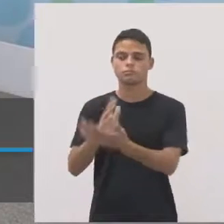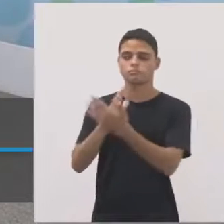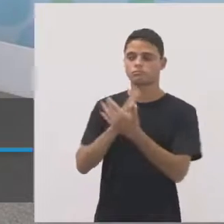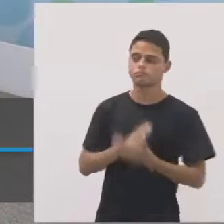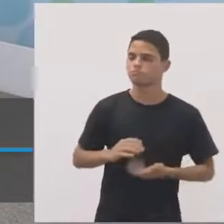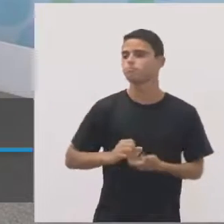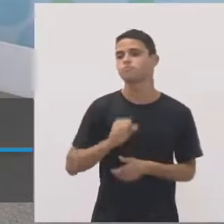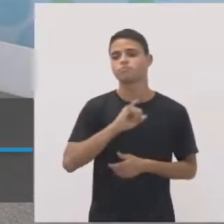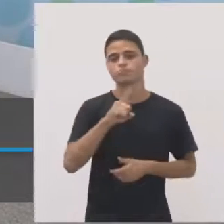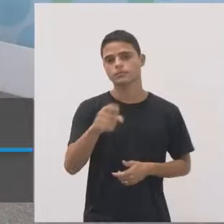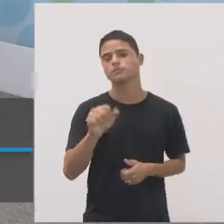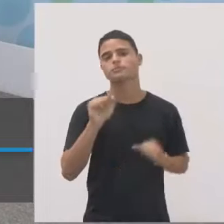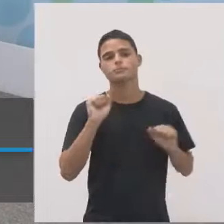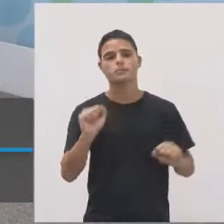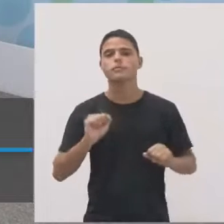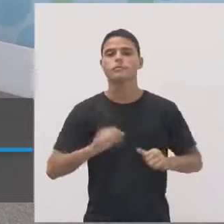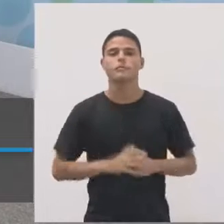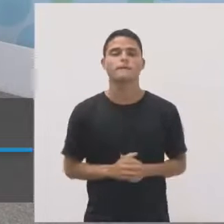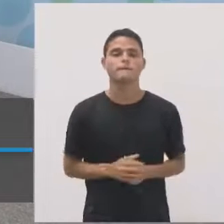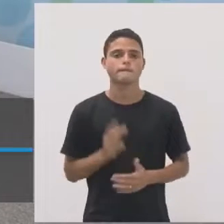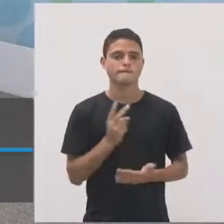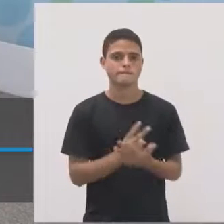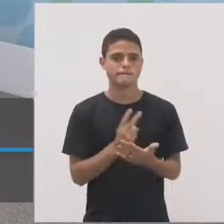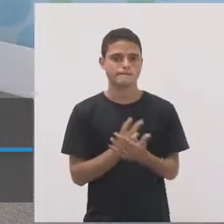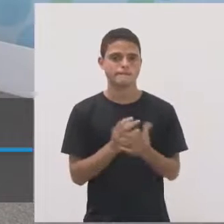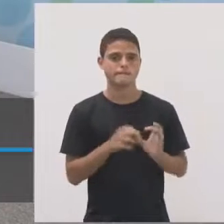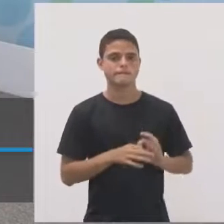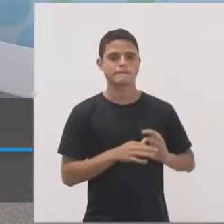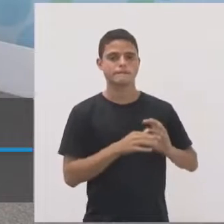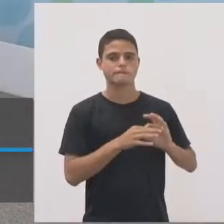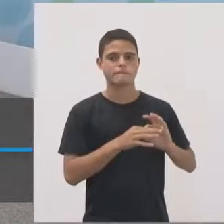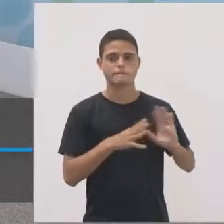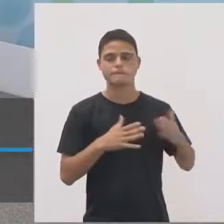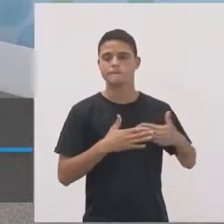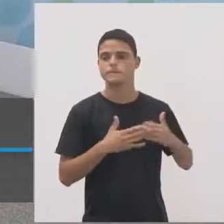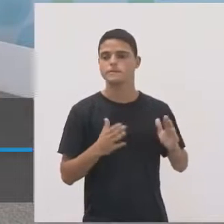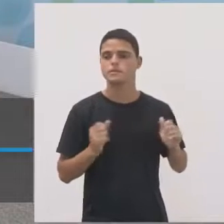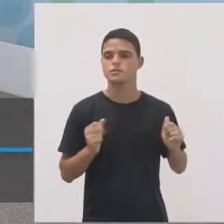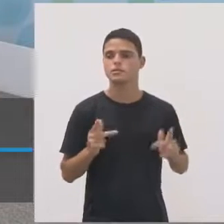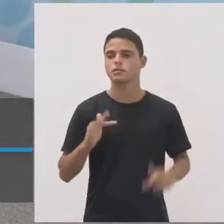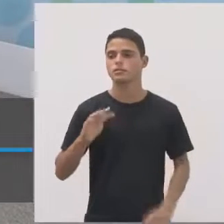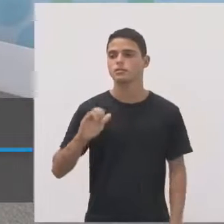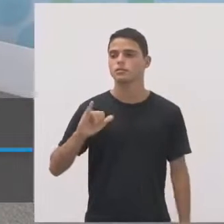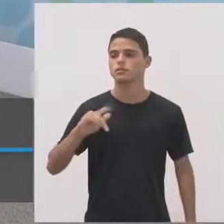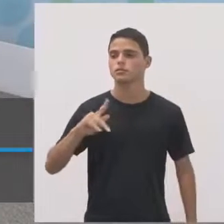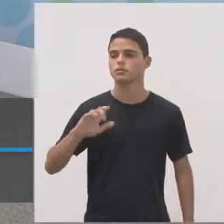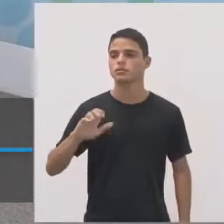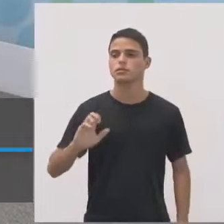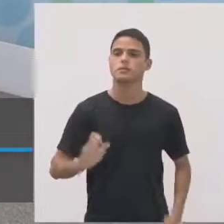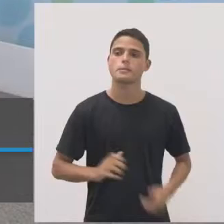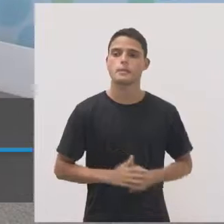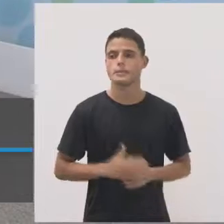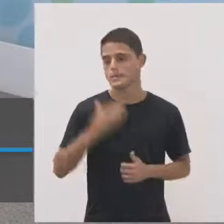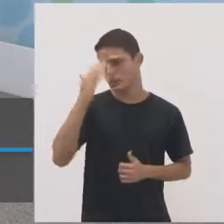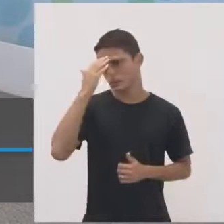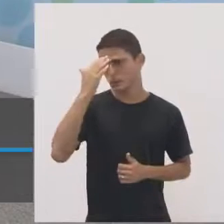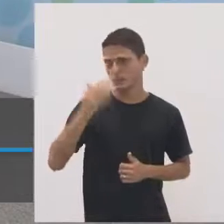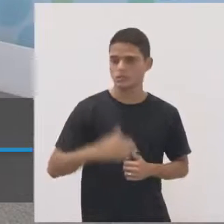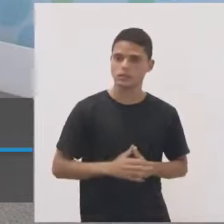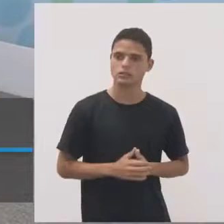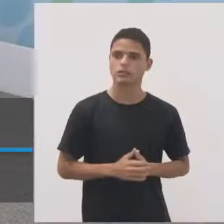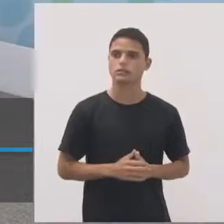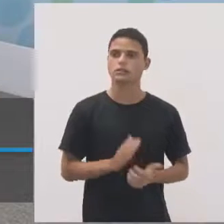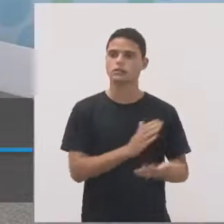e se você também quiser, a gente está sempre disponível aí, as portas abertas, Felipe. Tranquilo, obrigado, viu? Que vai